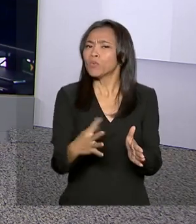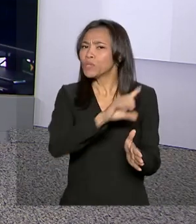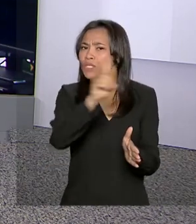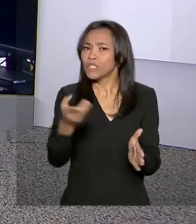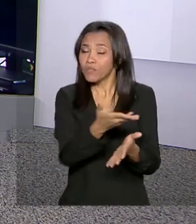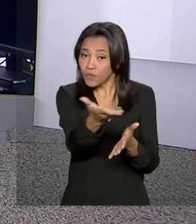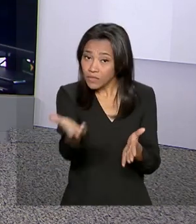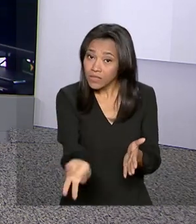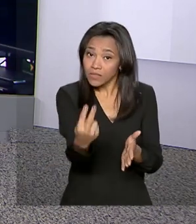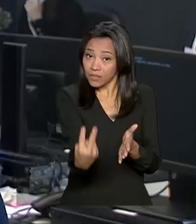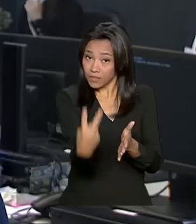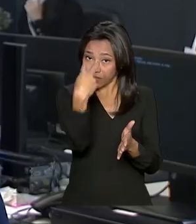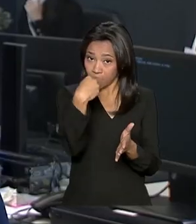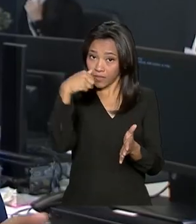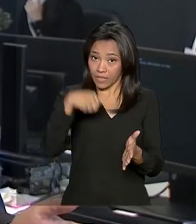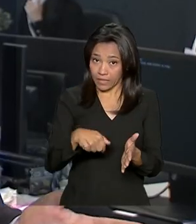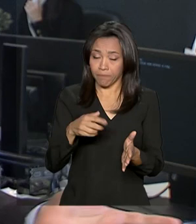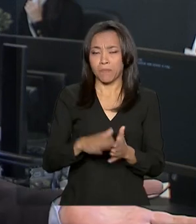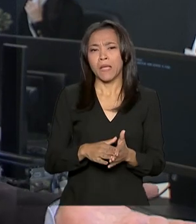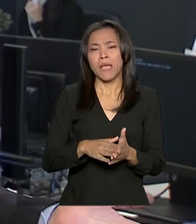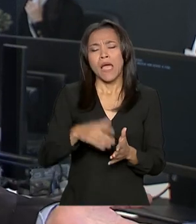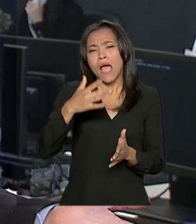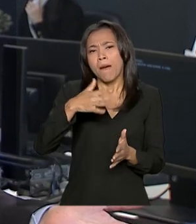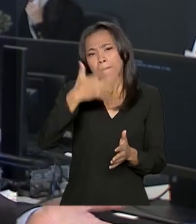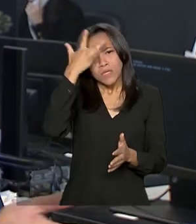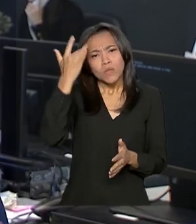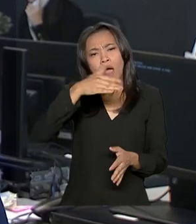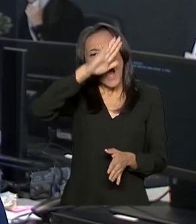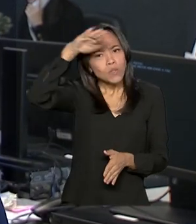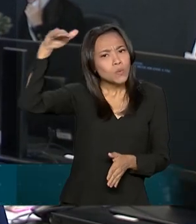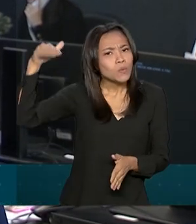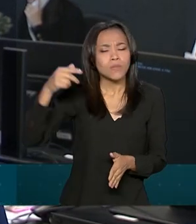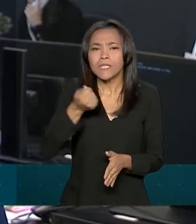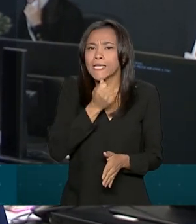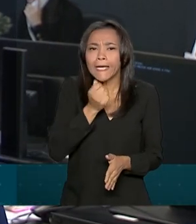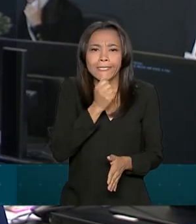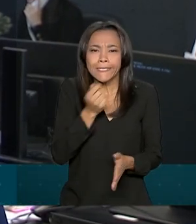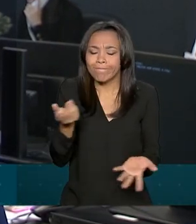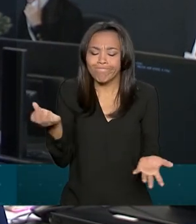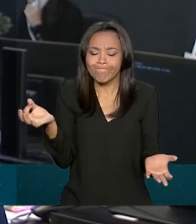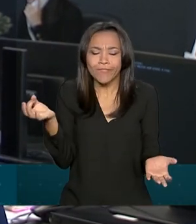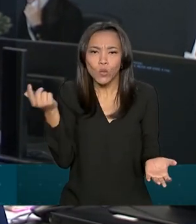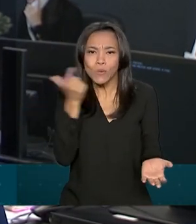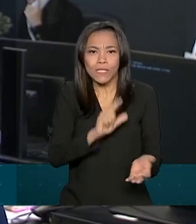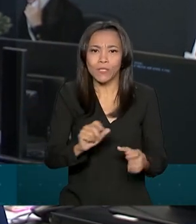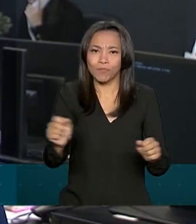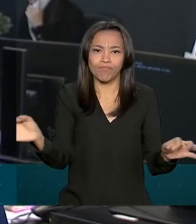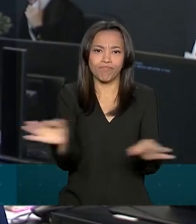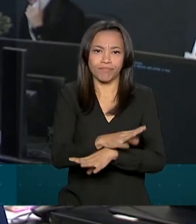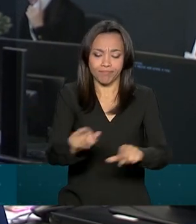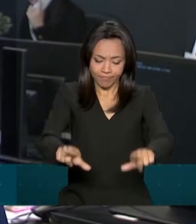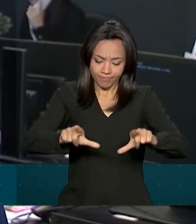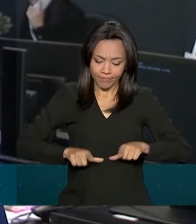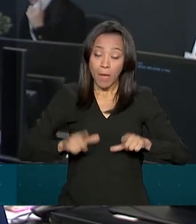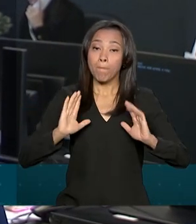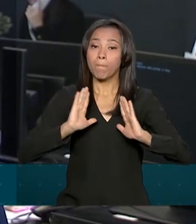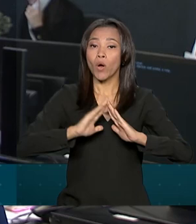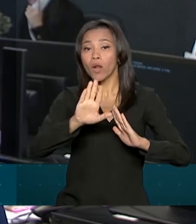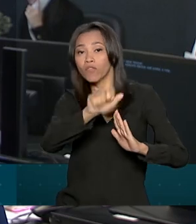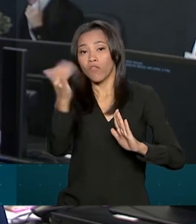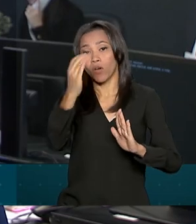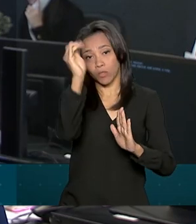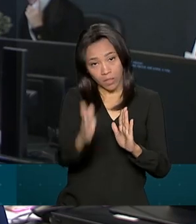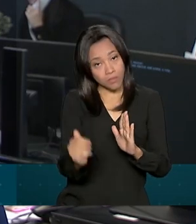brasil em dia adultos que por algum motivo não conseguiram terminar o ensino médio moram no exterior podem